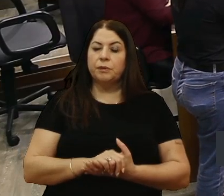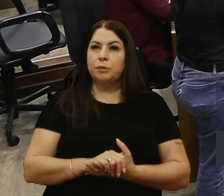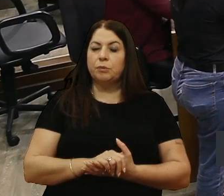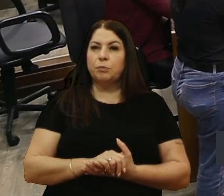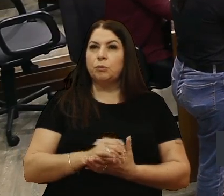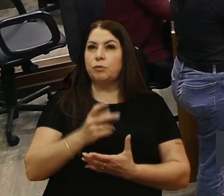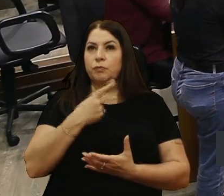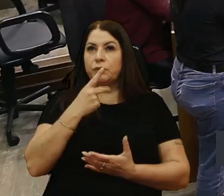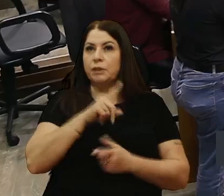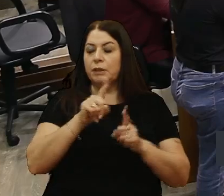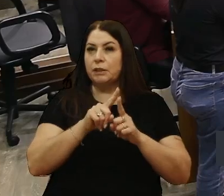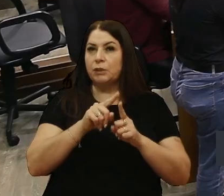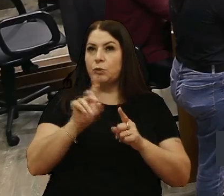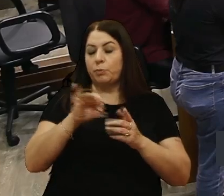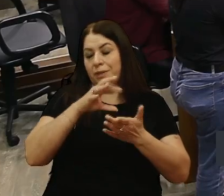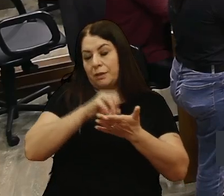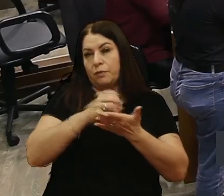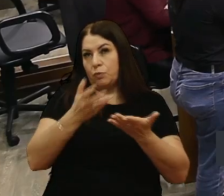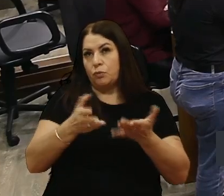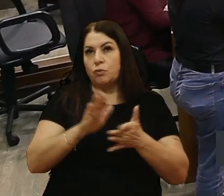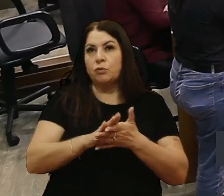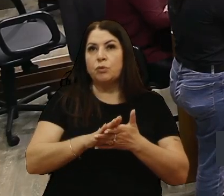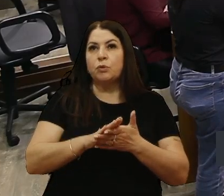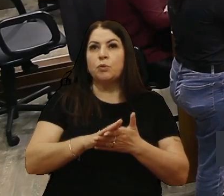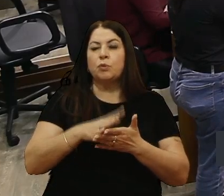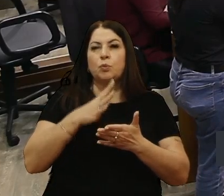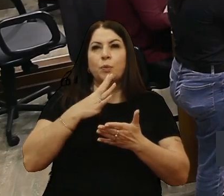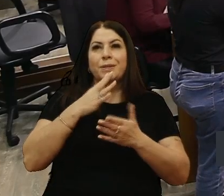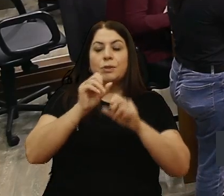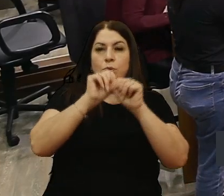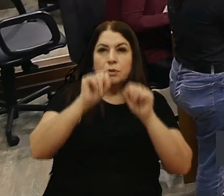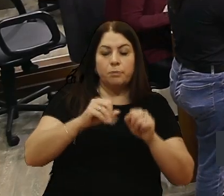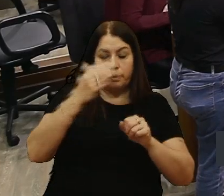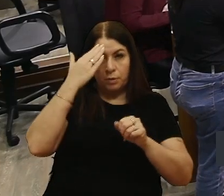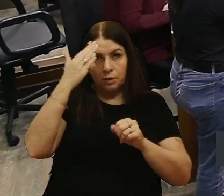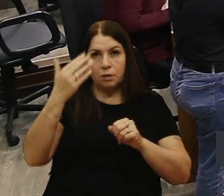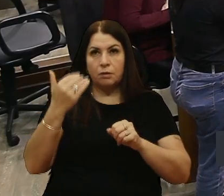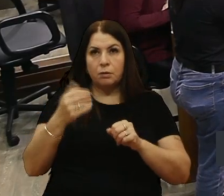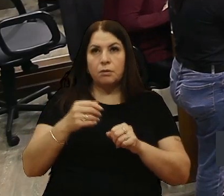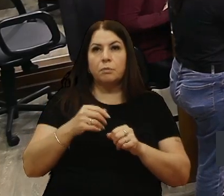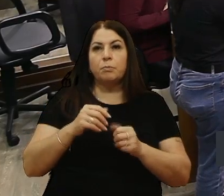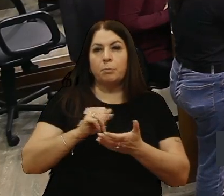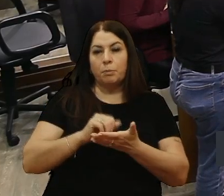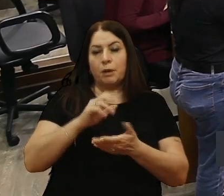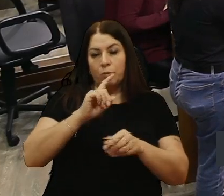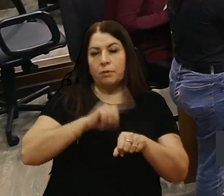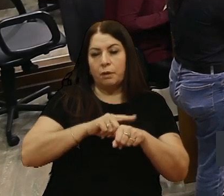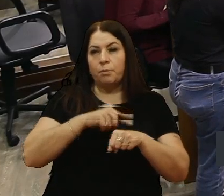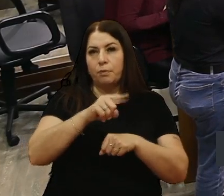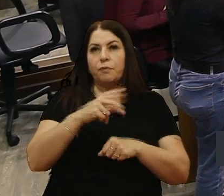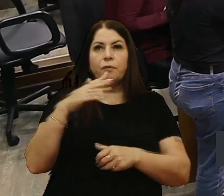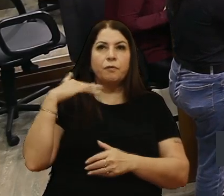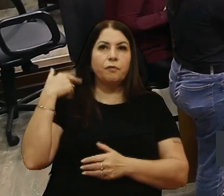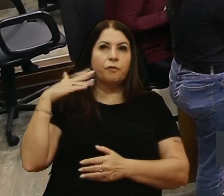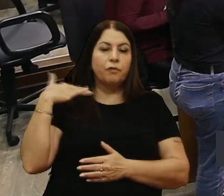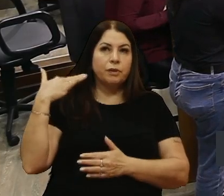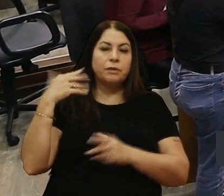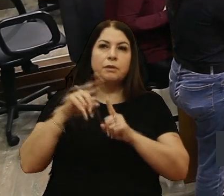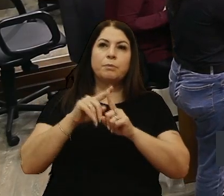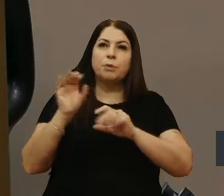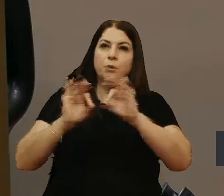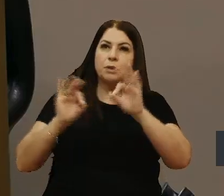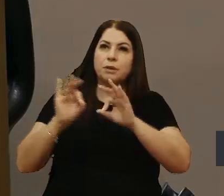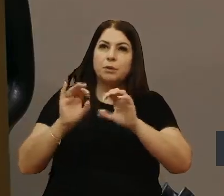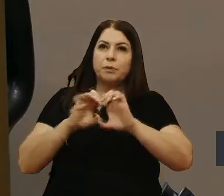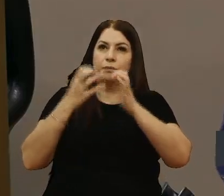de salientar, visto que não me inscrevi hoje, estou conhecendo o sistema, né, mas muito obrigado pela parte, vereadora Andressa. Né, eu quero parabenizar pela organização